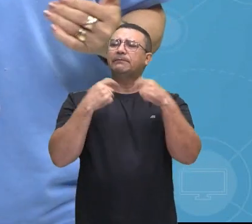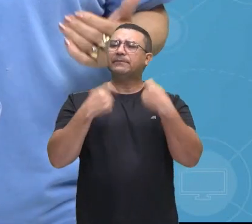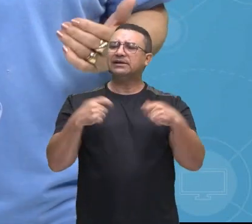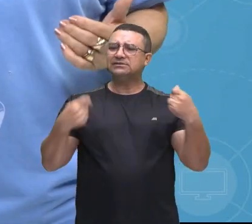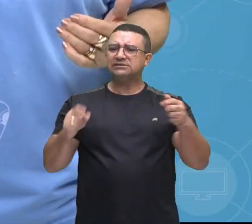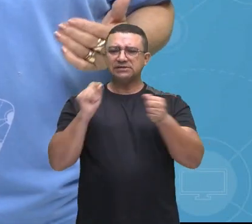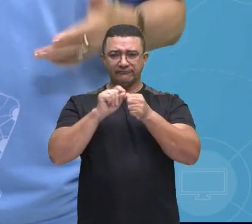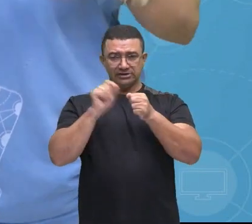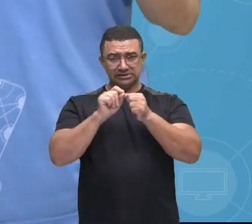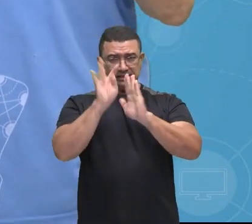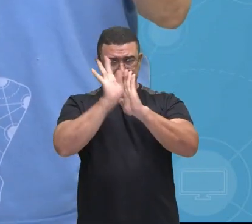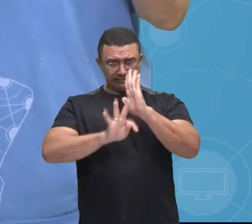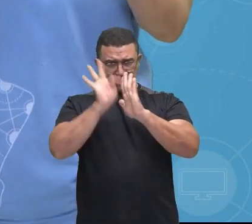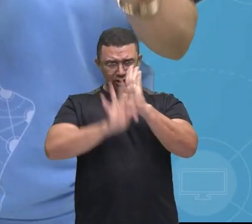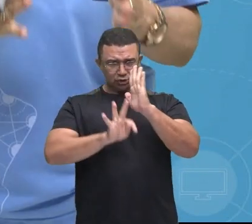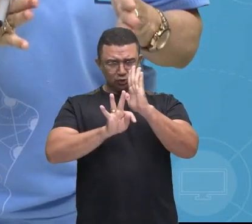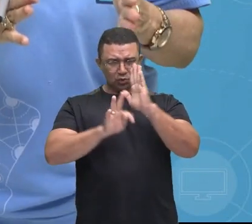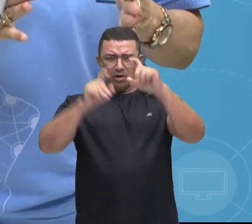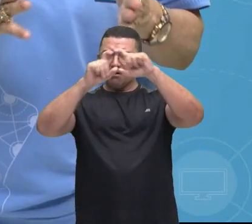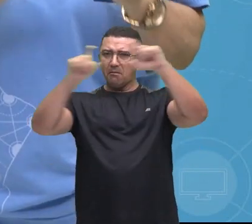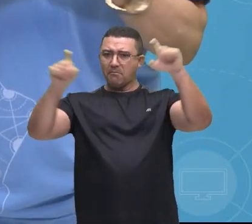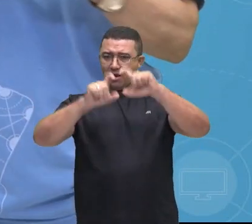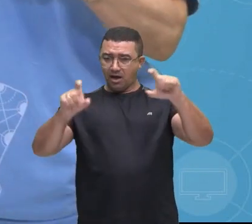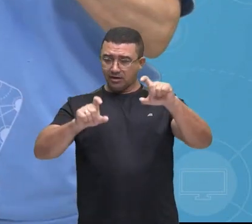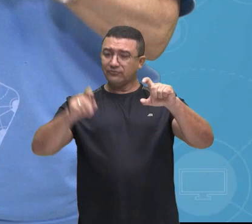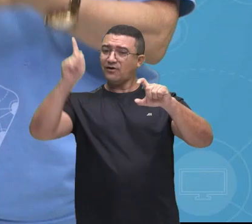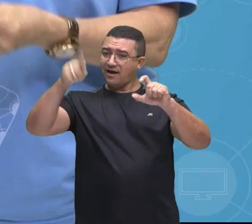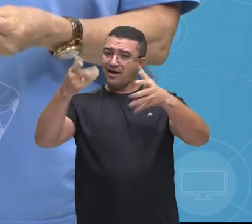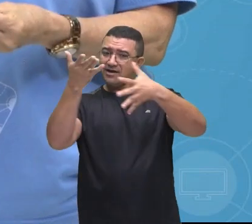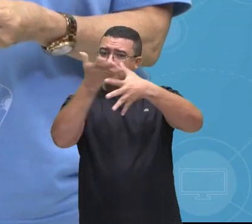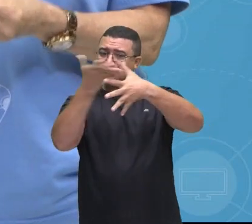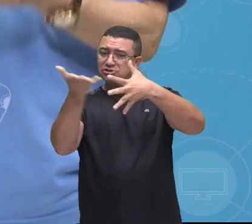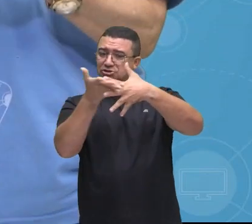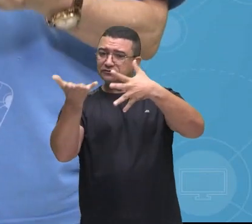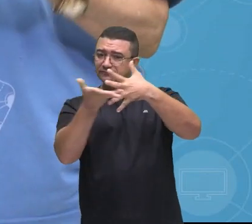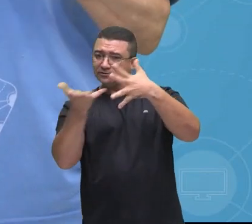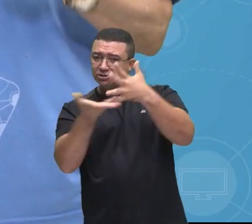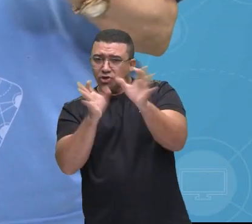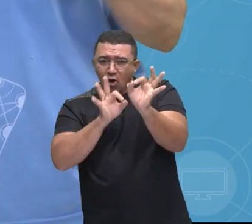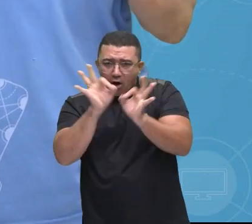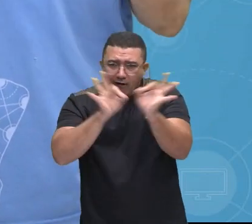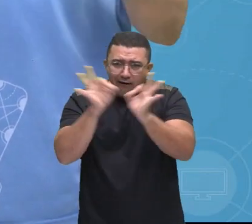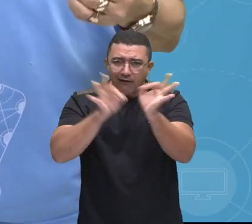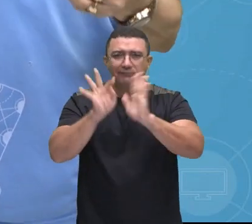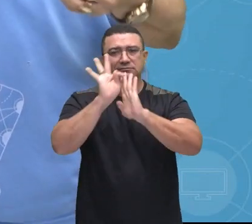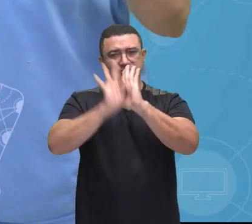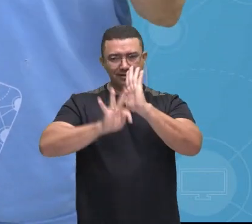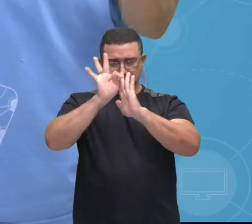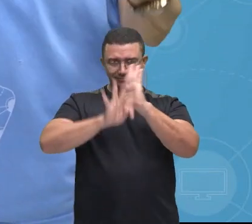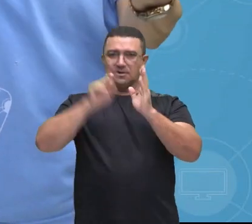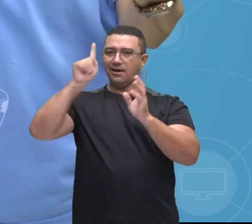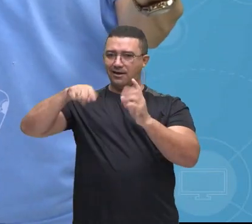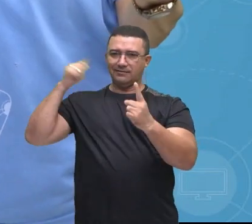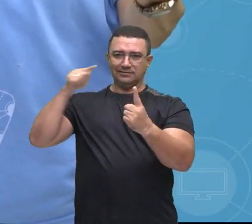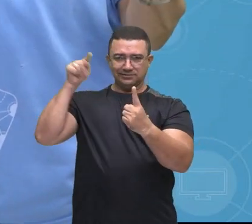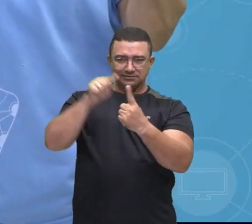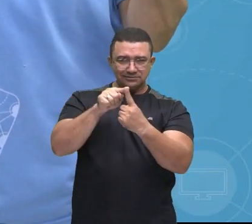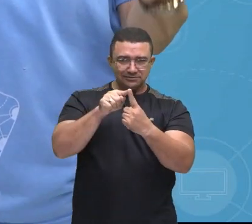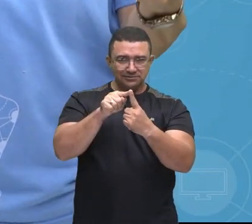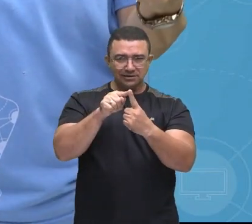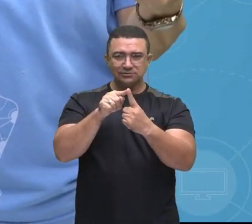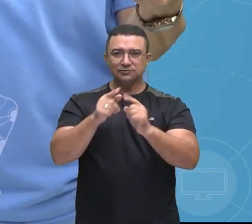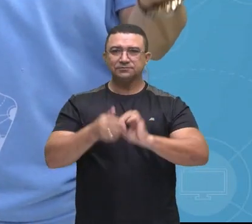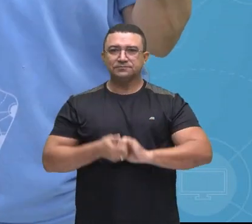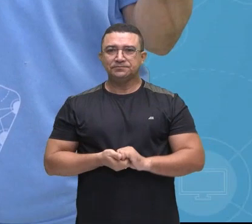constituir um texto de parágrafos? Para dividi-los e organizar. Então, o parágrafo ele tem essa função de dividir e organizar